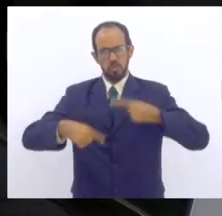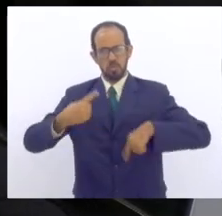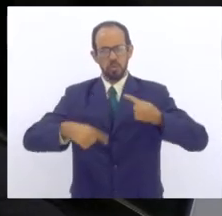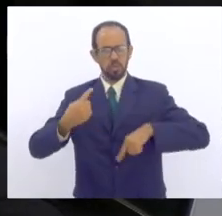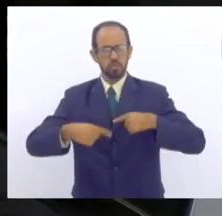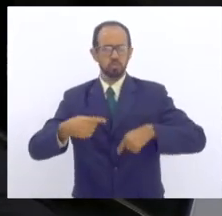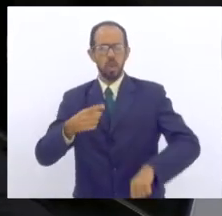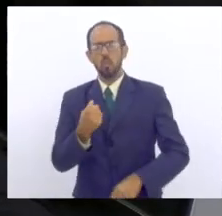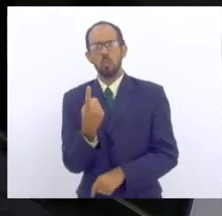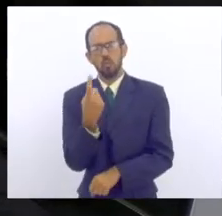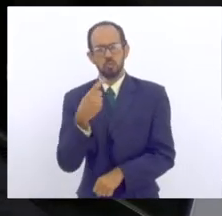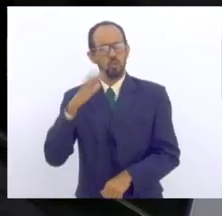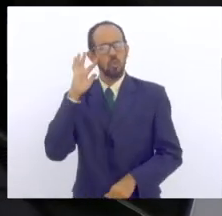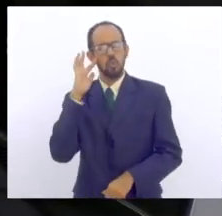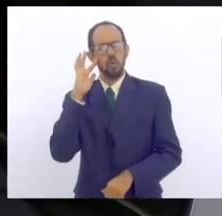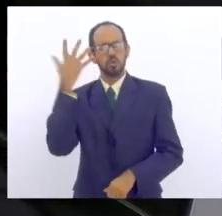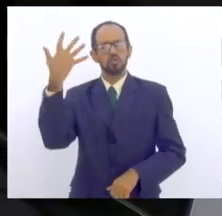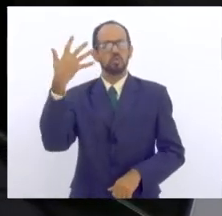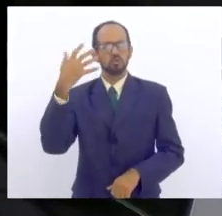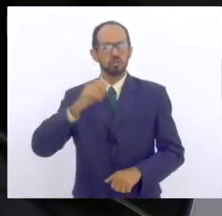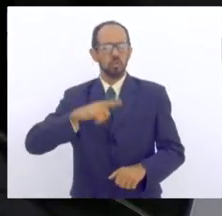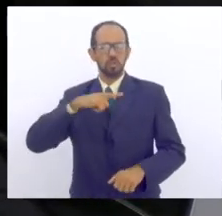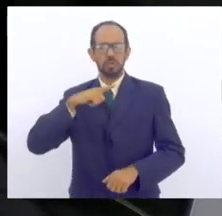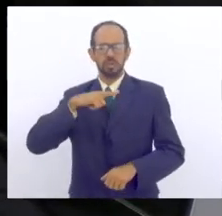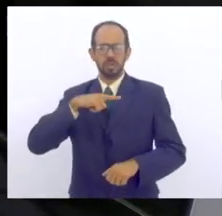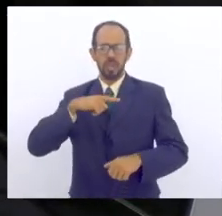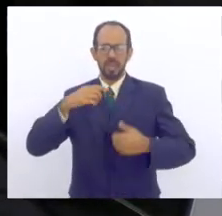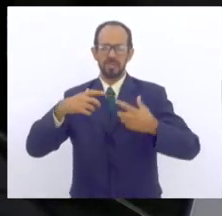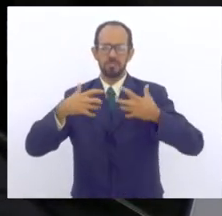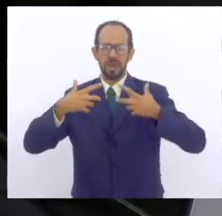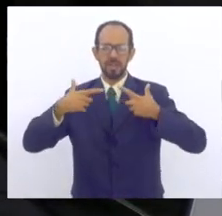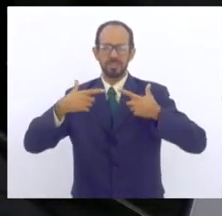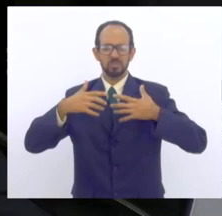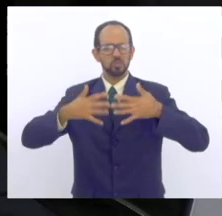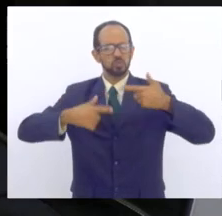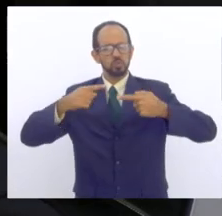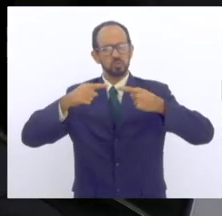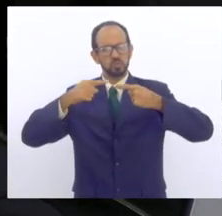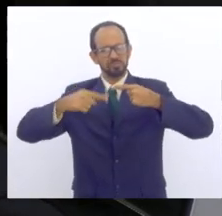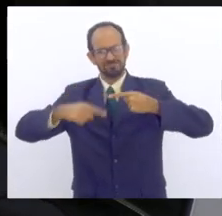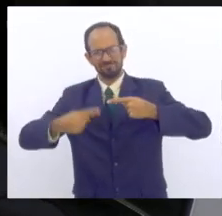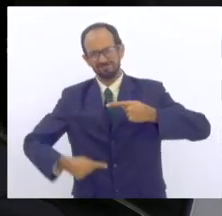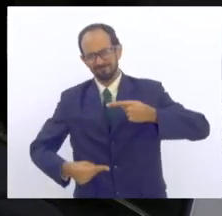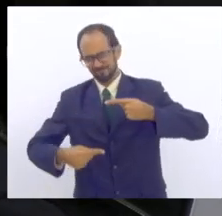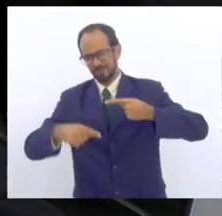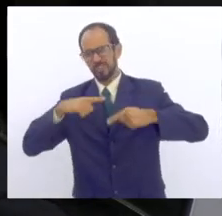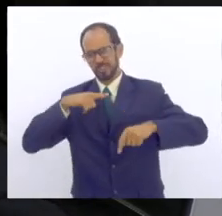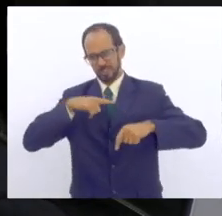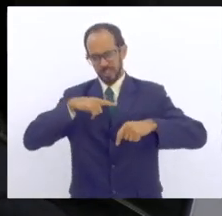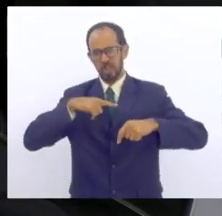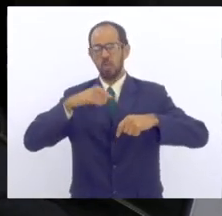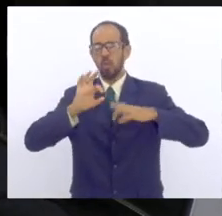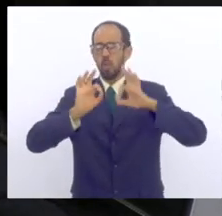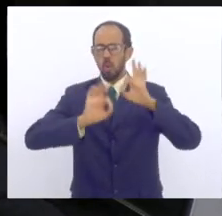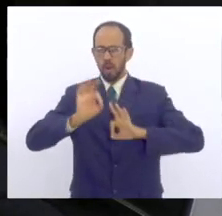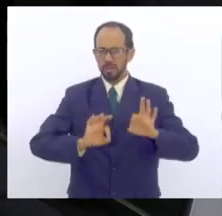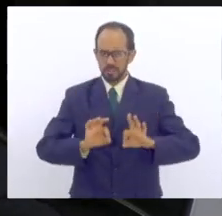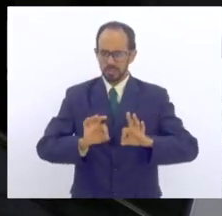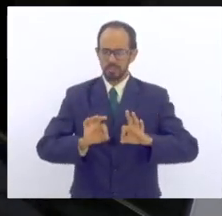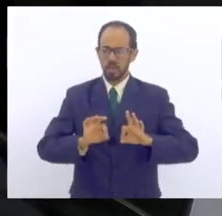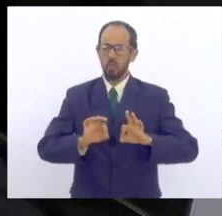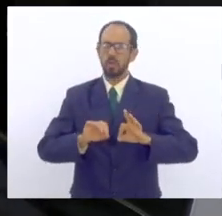dos conflitos das divergências que existem de forma calma tranquila pacífica ordeira e através do processo